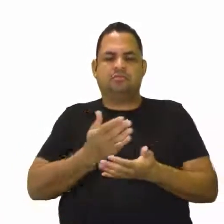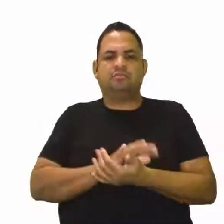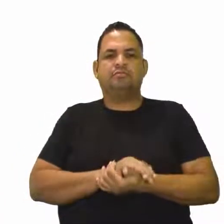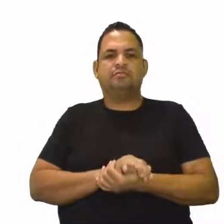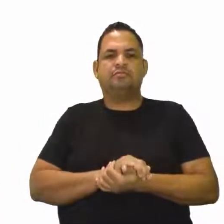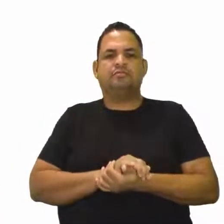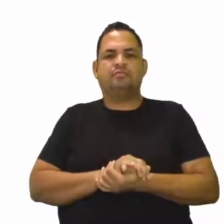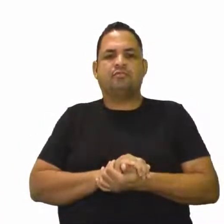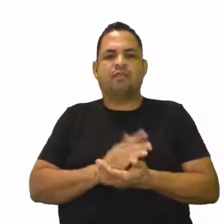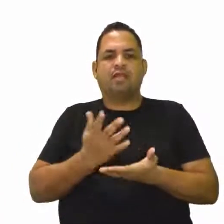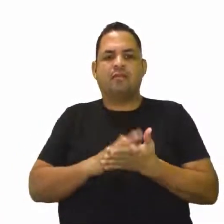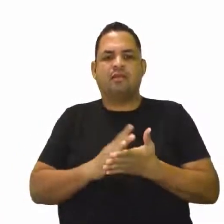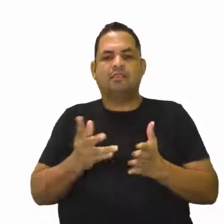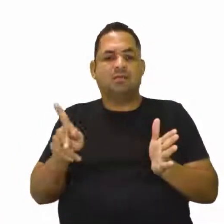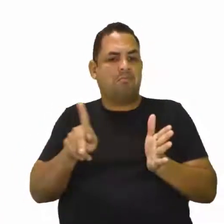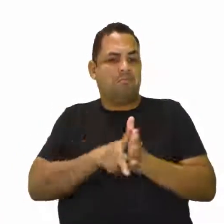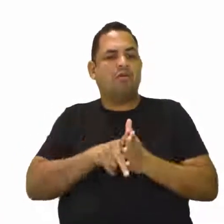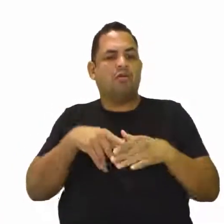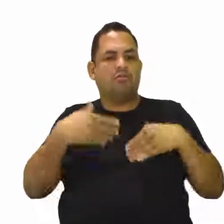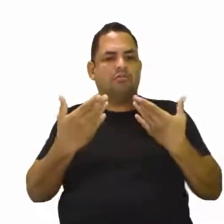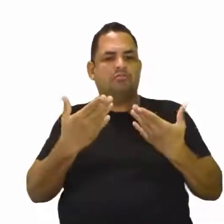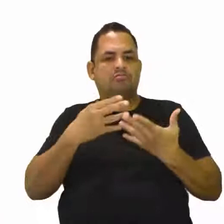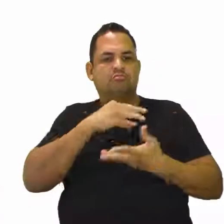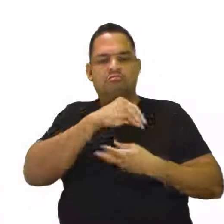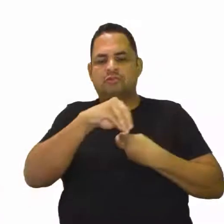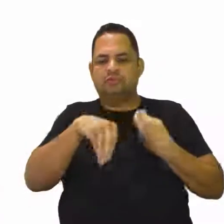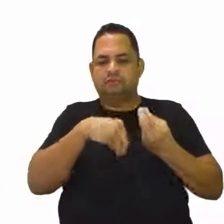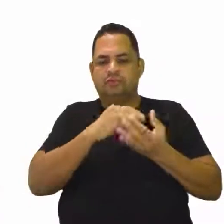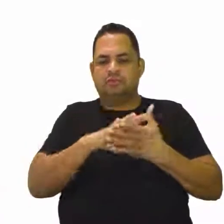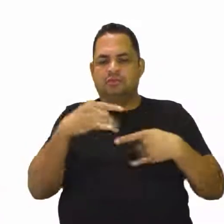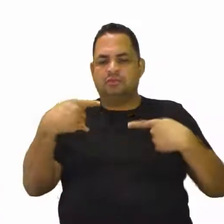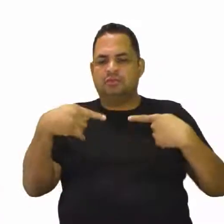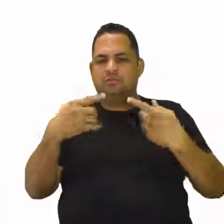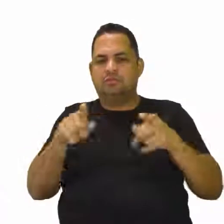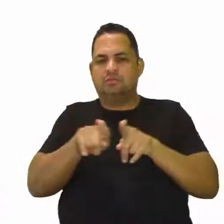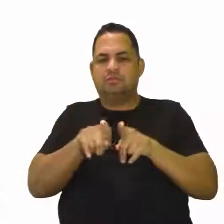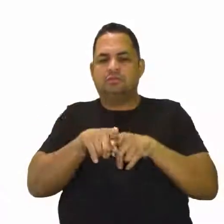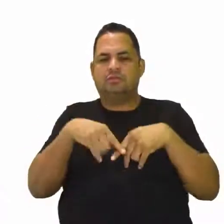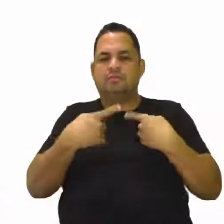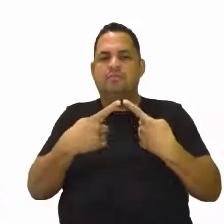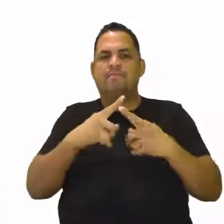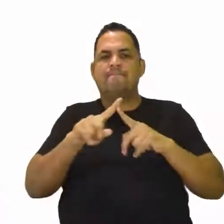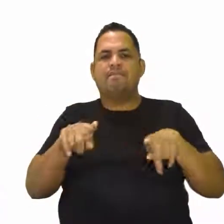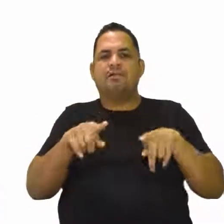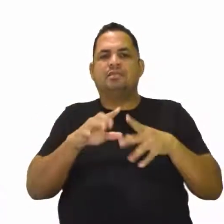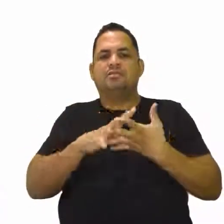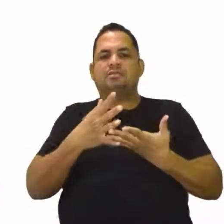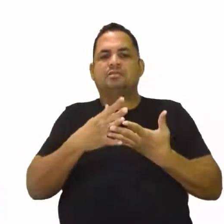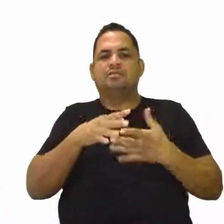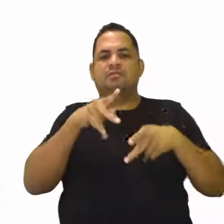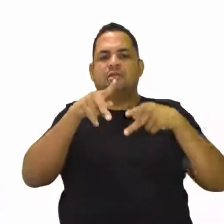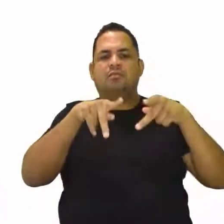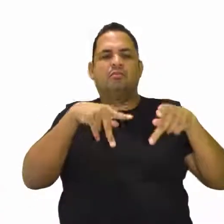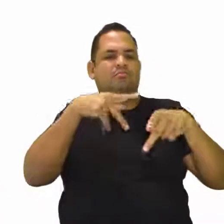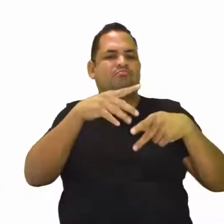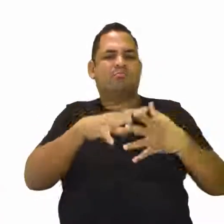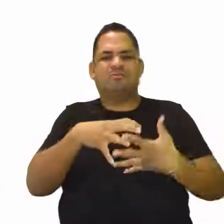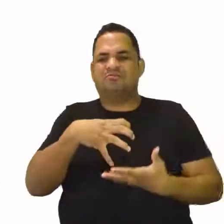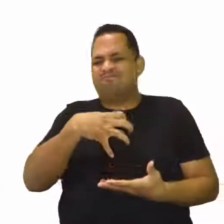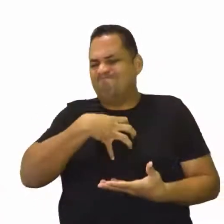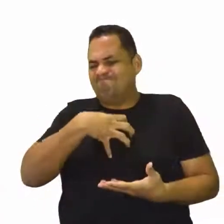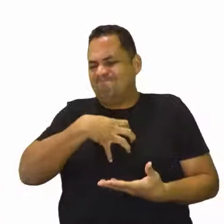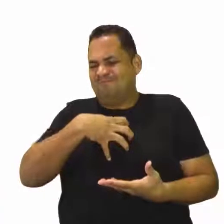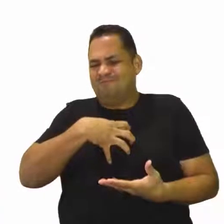questão política, mas envolvia questões políticas. Mas a população, comovida com o assassinato de João